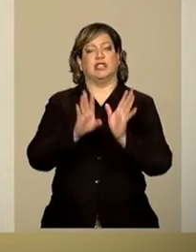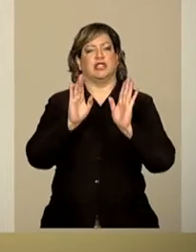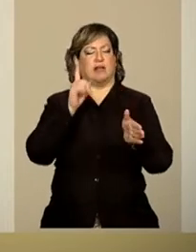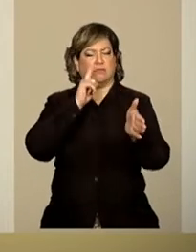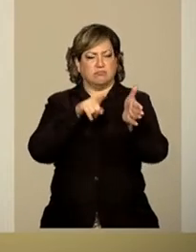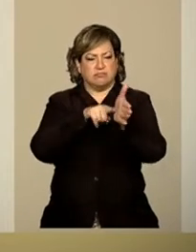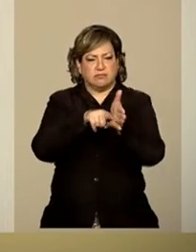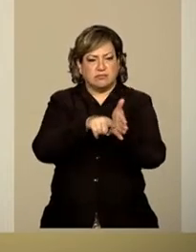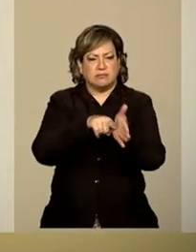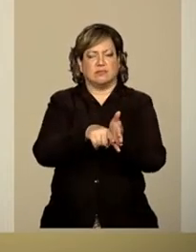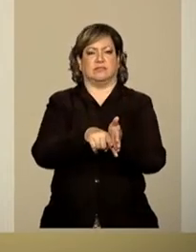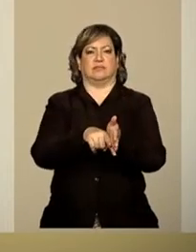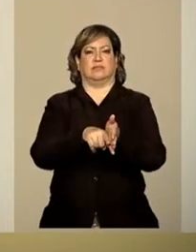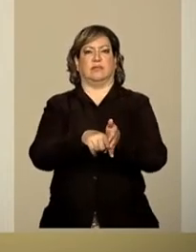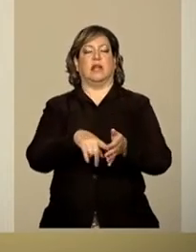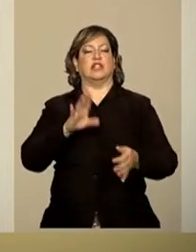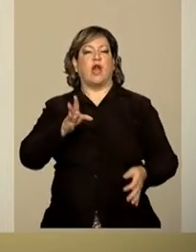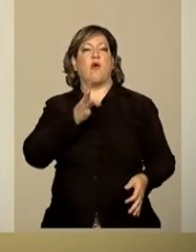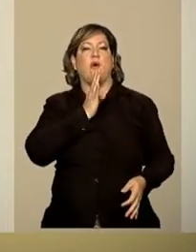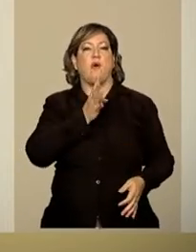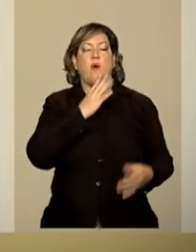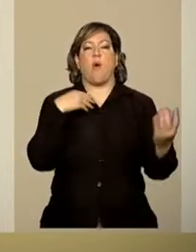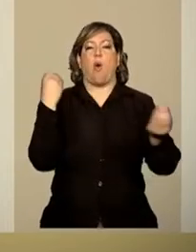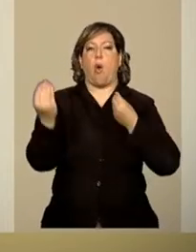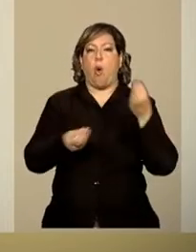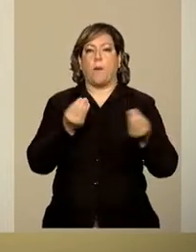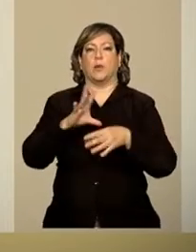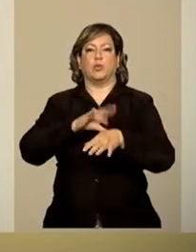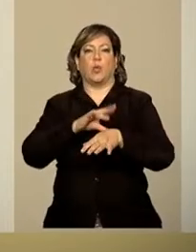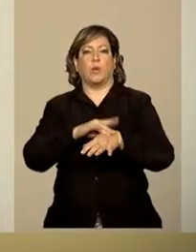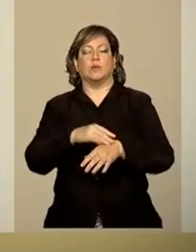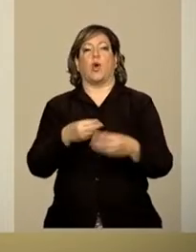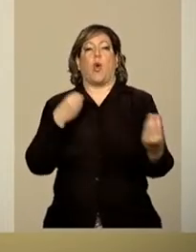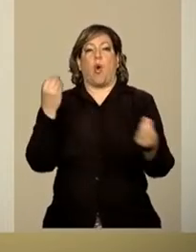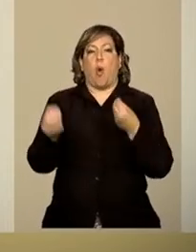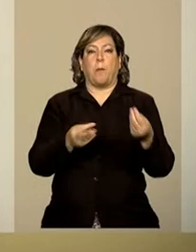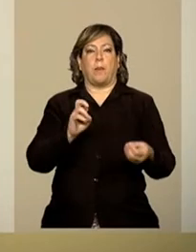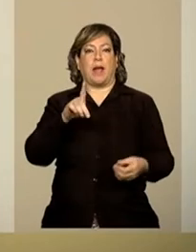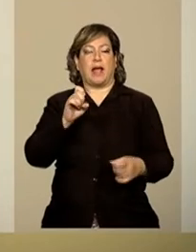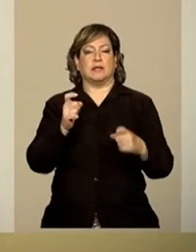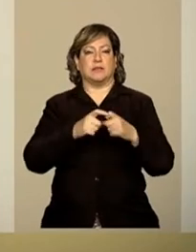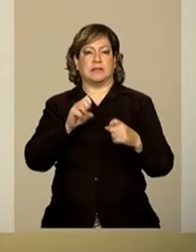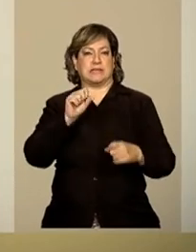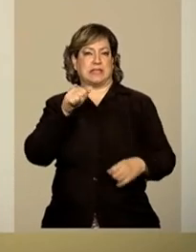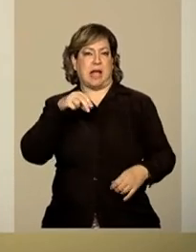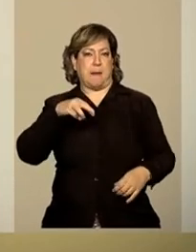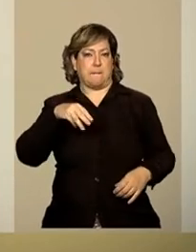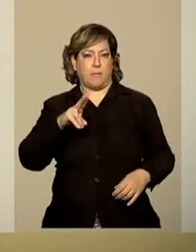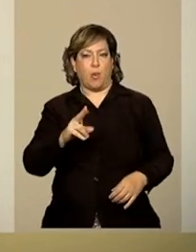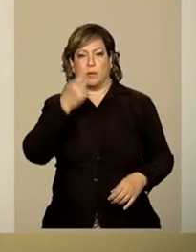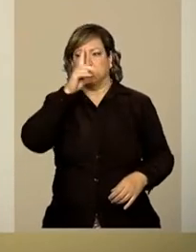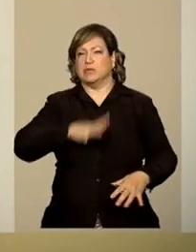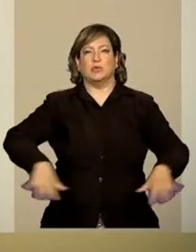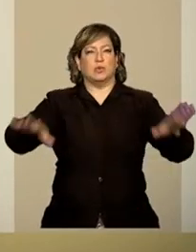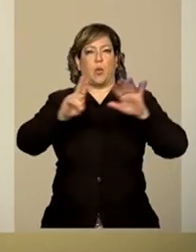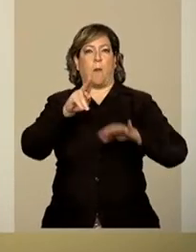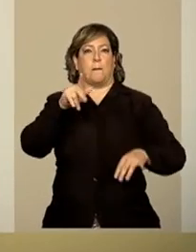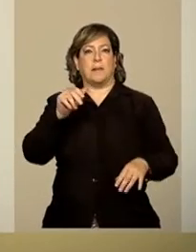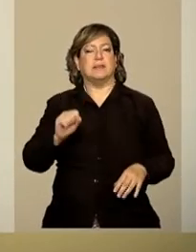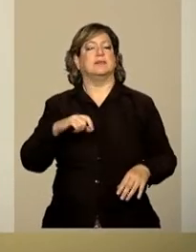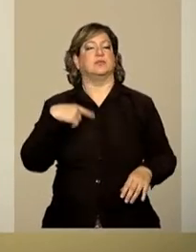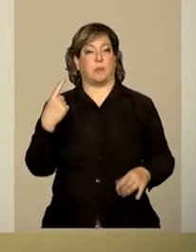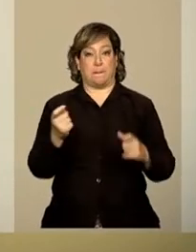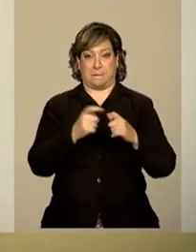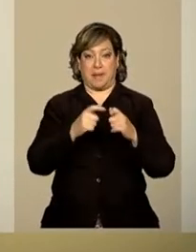já conhece a realidade das doenças e na Rede de Hospitais O Samu e as Uvas é muito